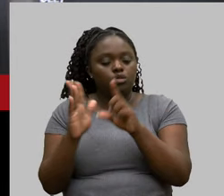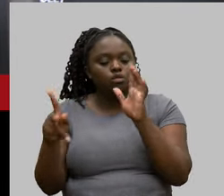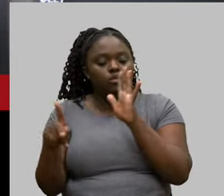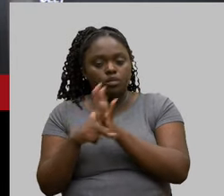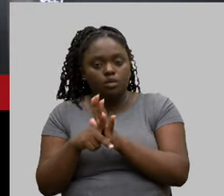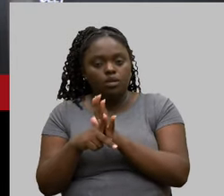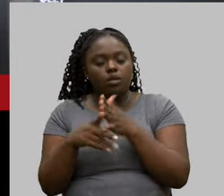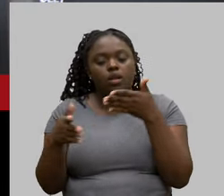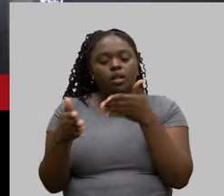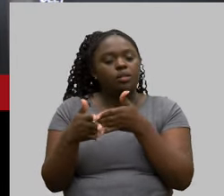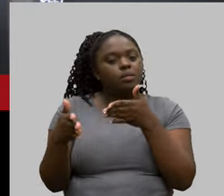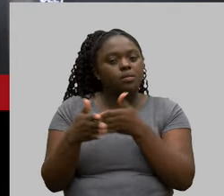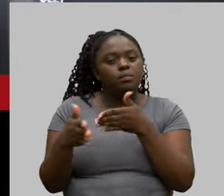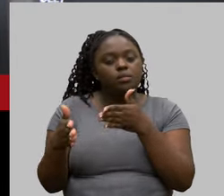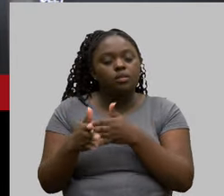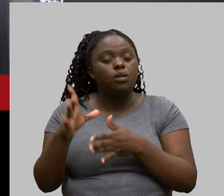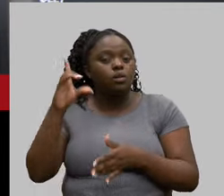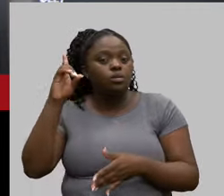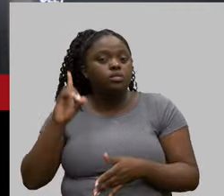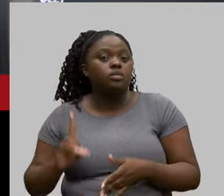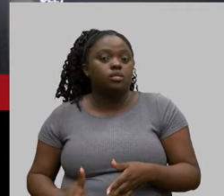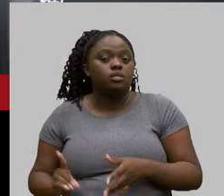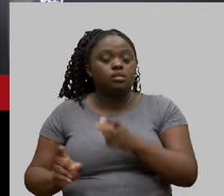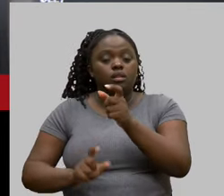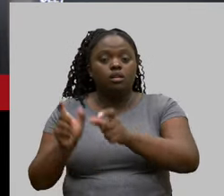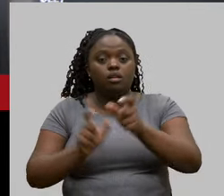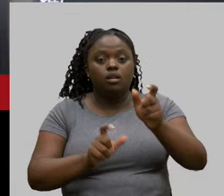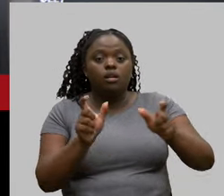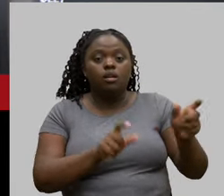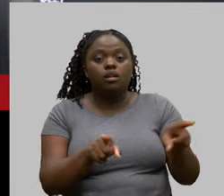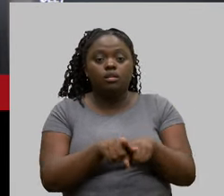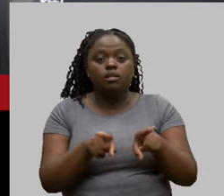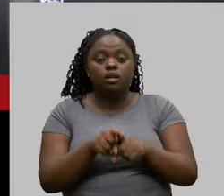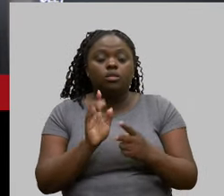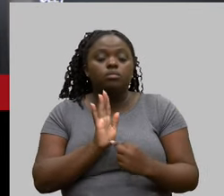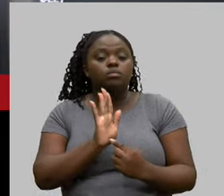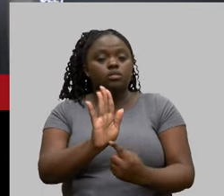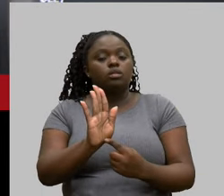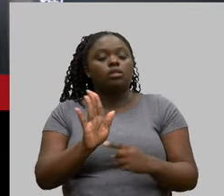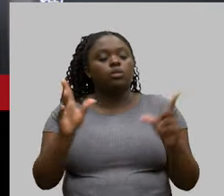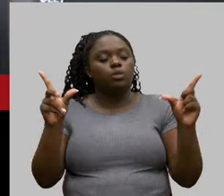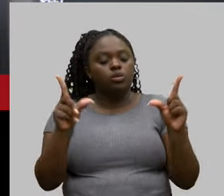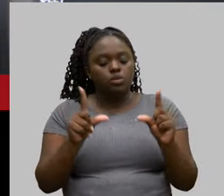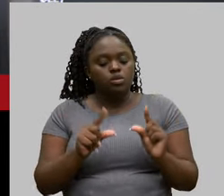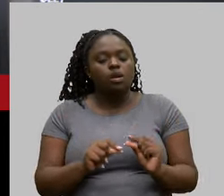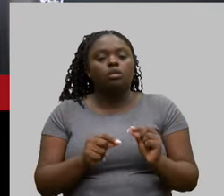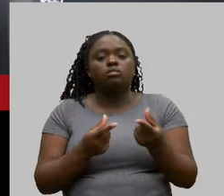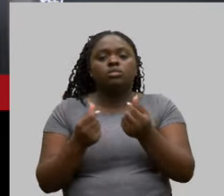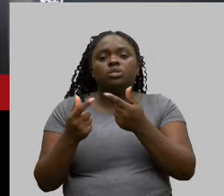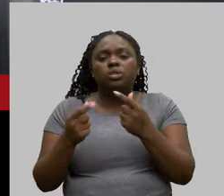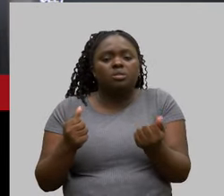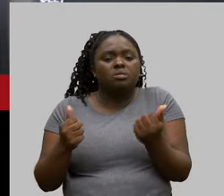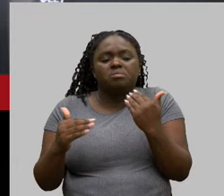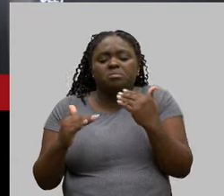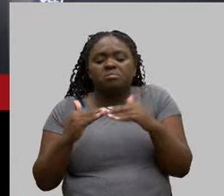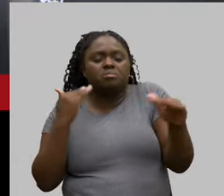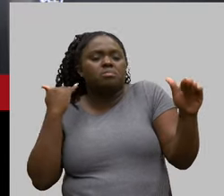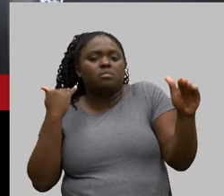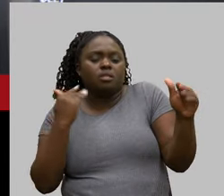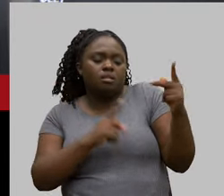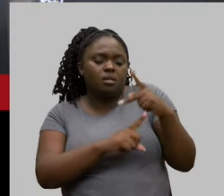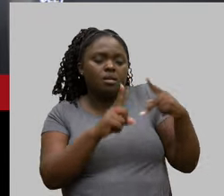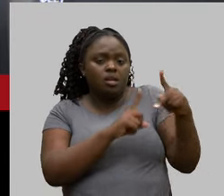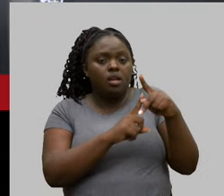garantias fundamentais das pessoas inclusive estabelecendo instrumentos de redução de benefício que não tem tem nada a ver com a Previdência por